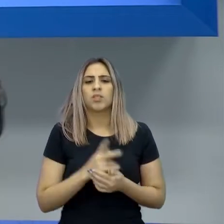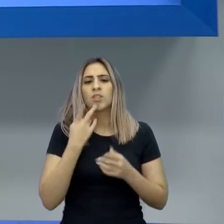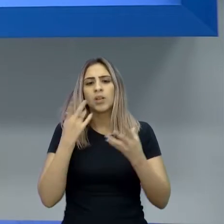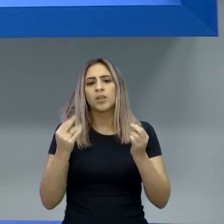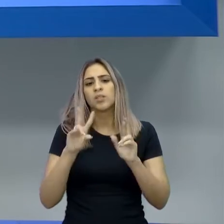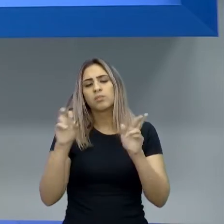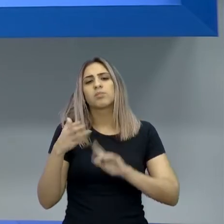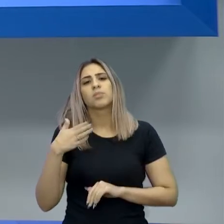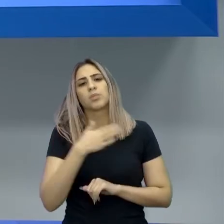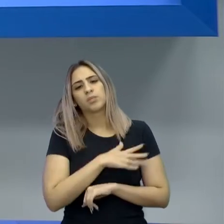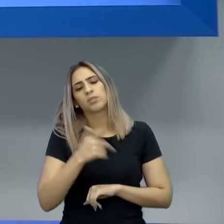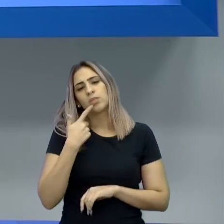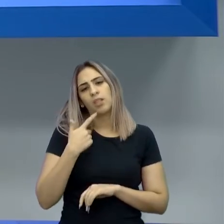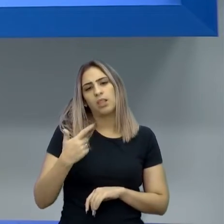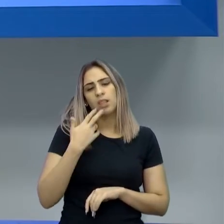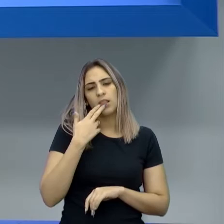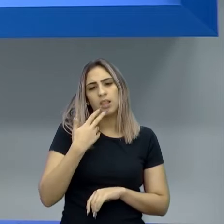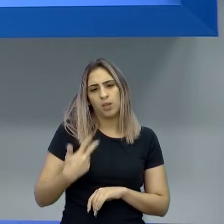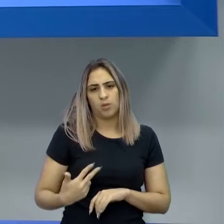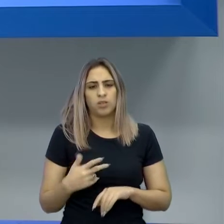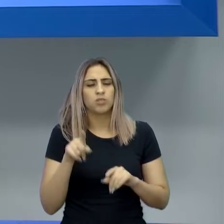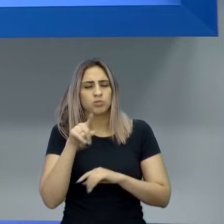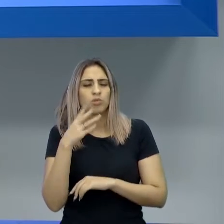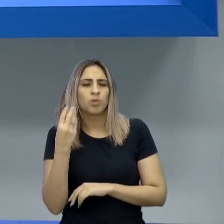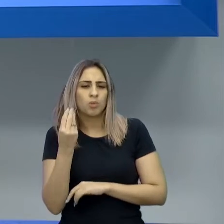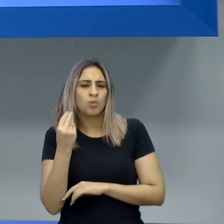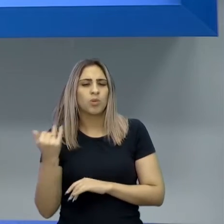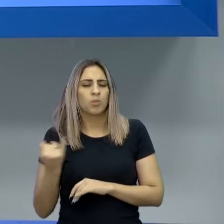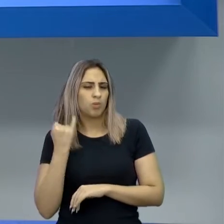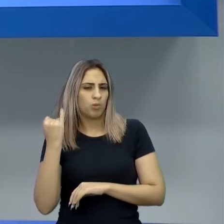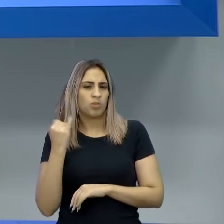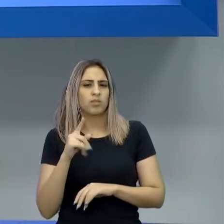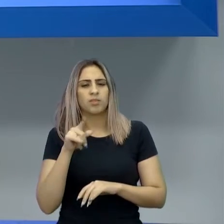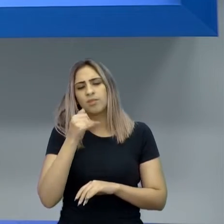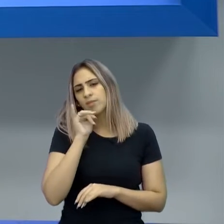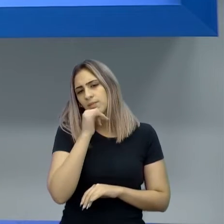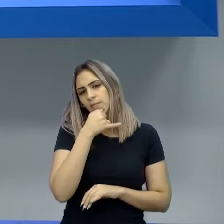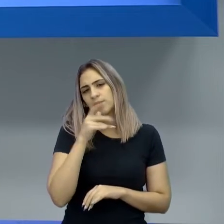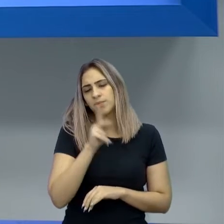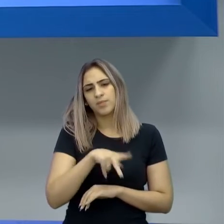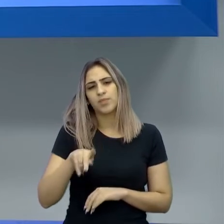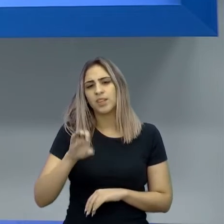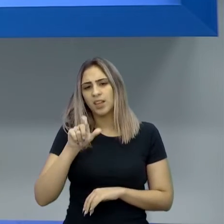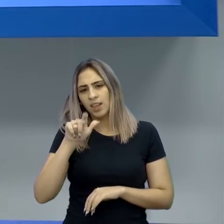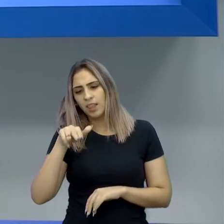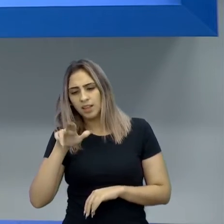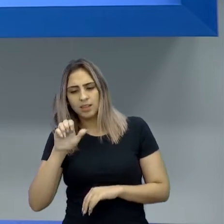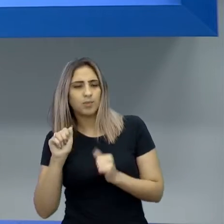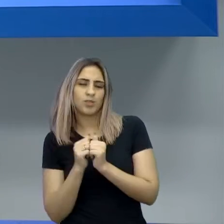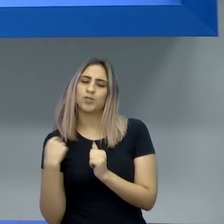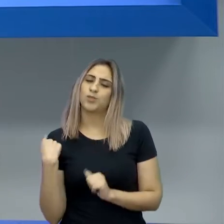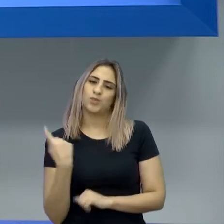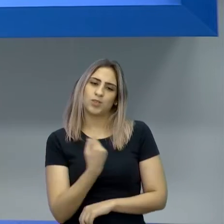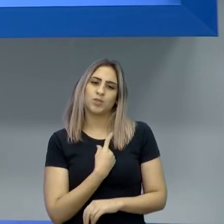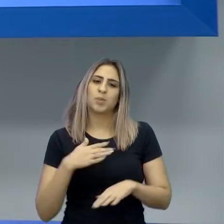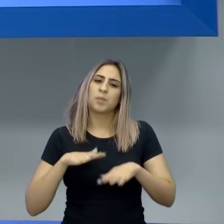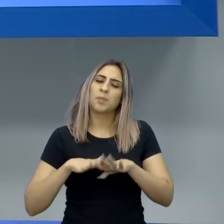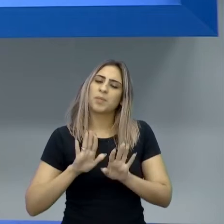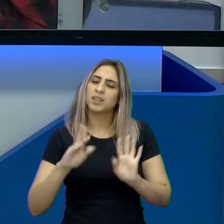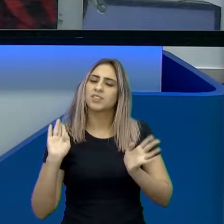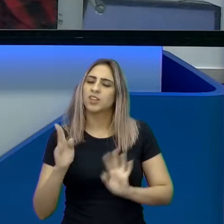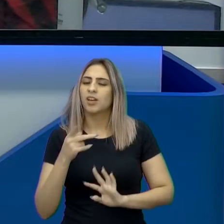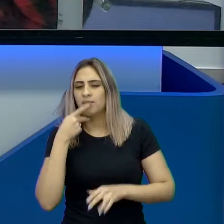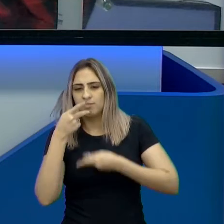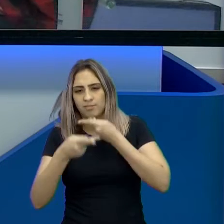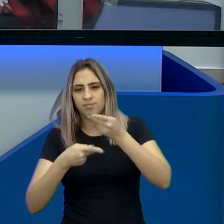do preconceito linguístico. Muito interessante também esse assunto, né? E, infelizmente, a professora Elaine não pôde estar aqui com a gente. Então, a gente falou, né? É a